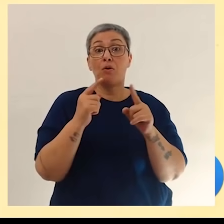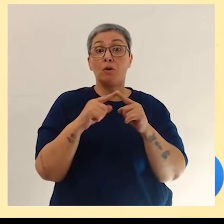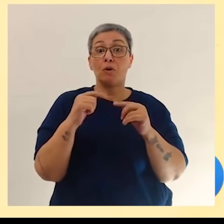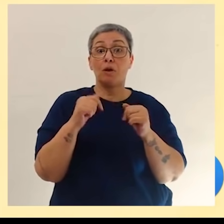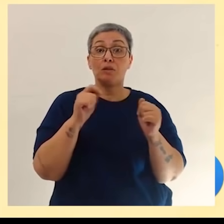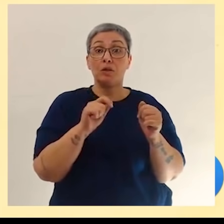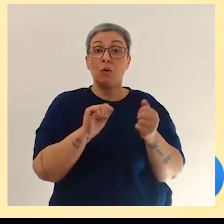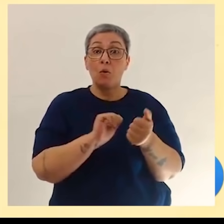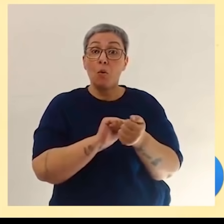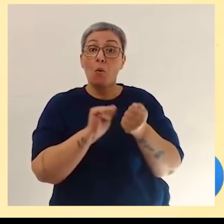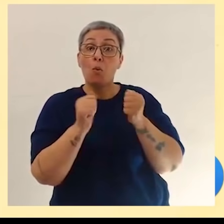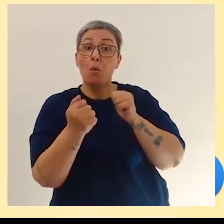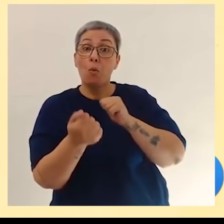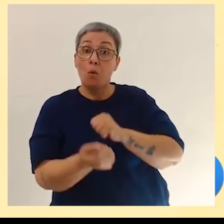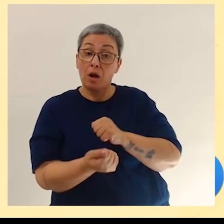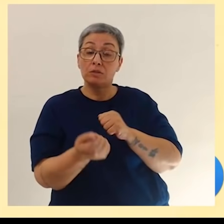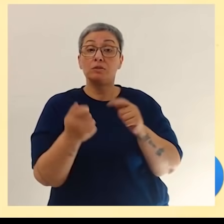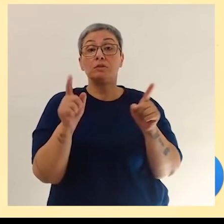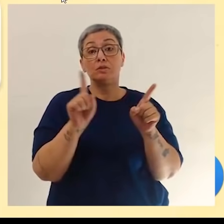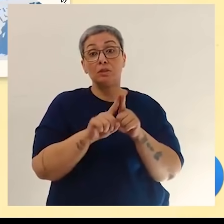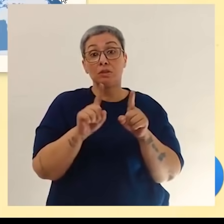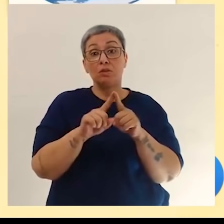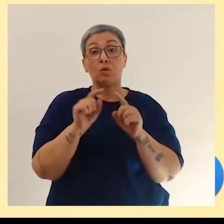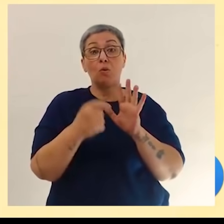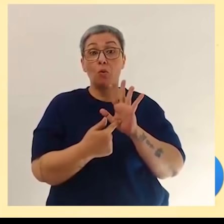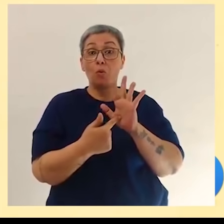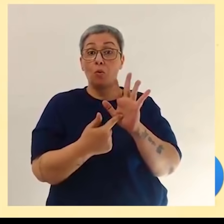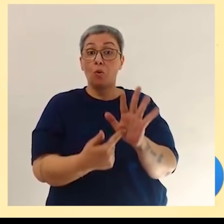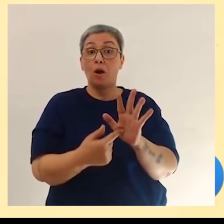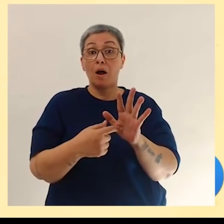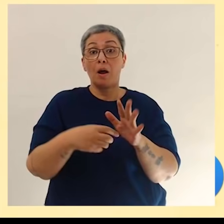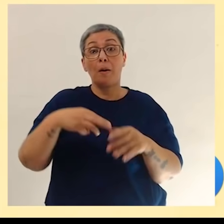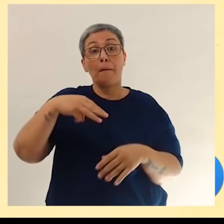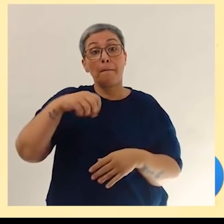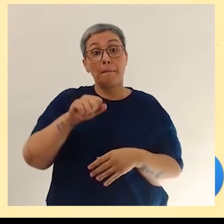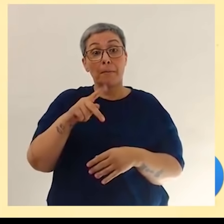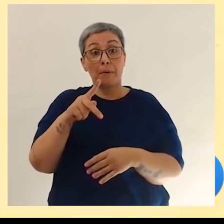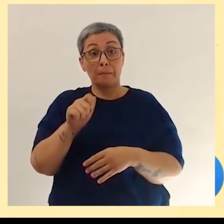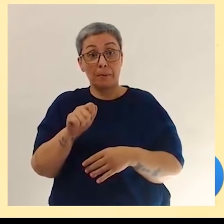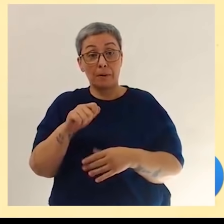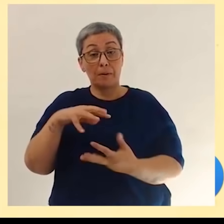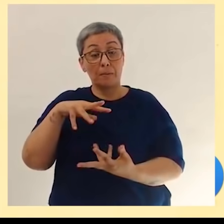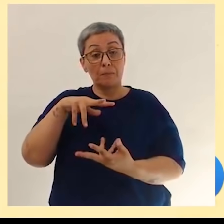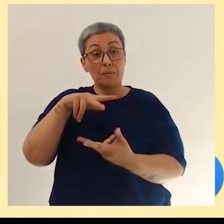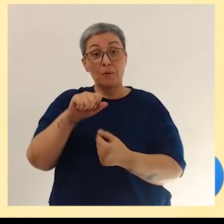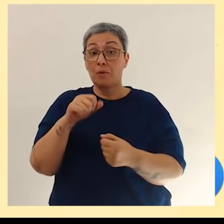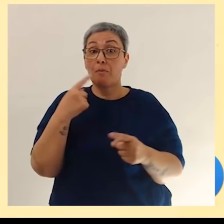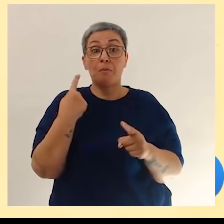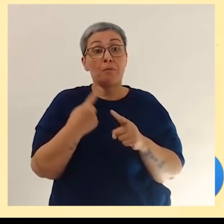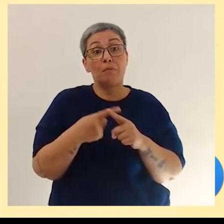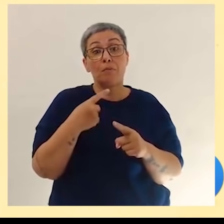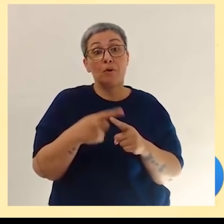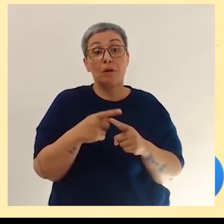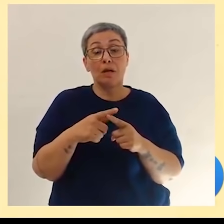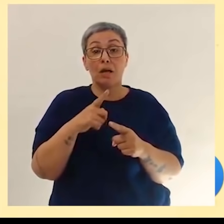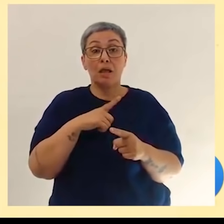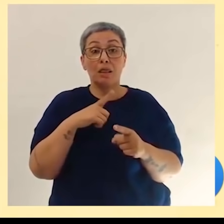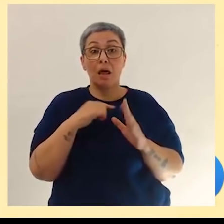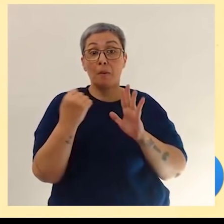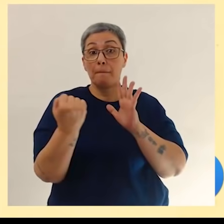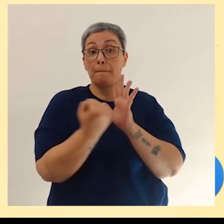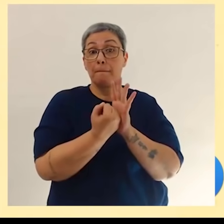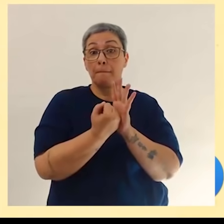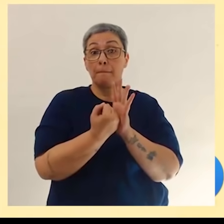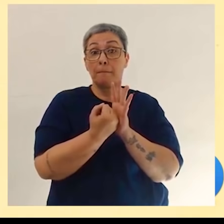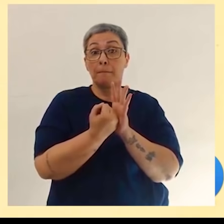o processo de adaptação e estou mostrando para vocês o mapa mundi. E por que aqui nós temos um